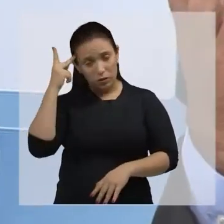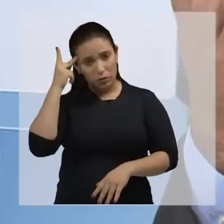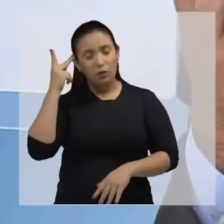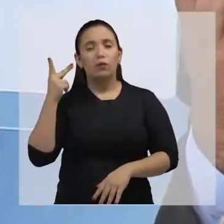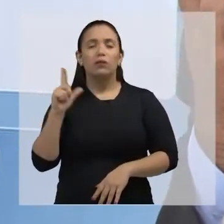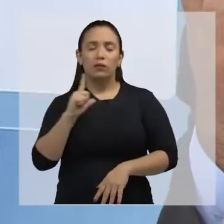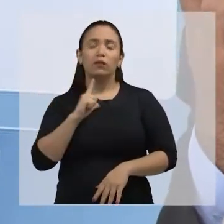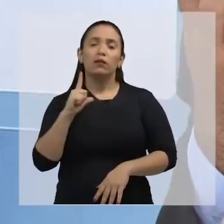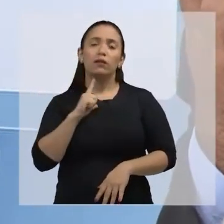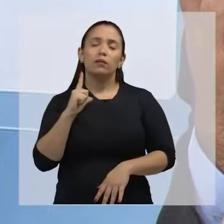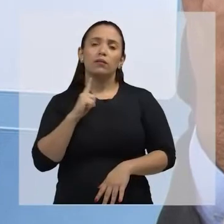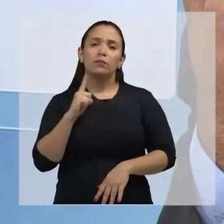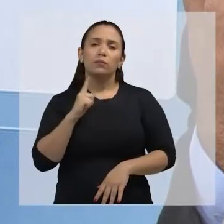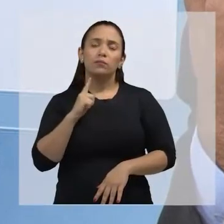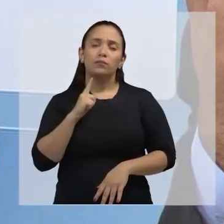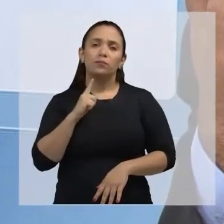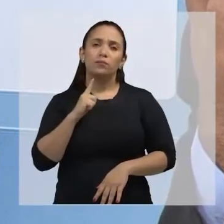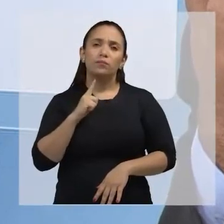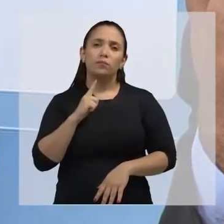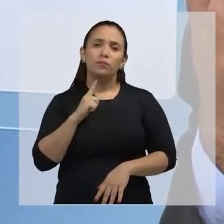que passaram